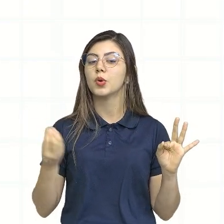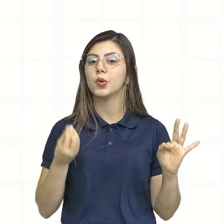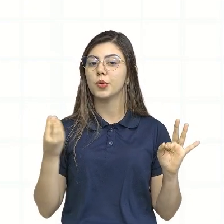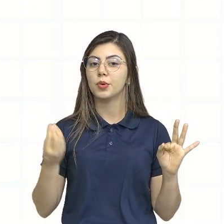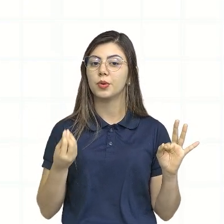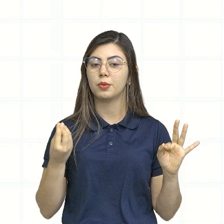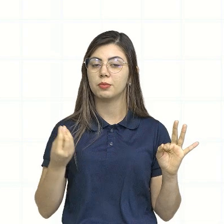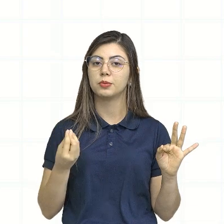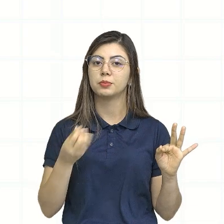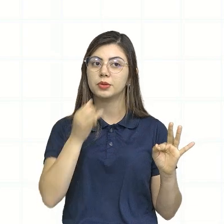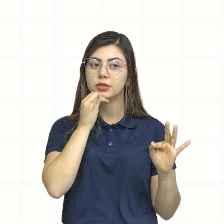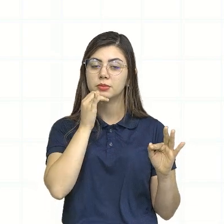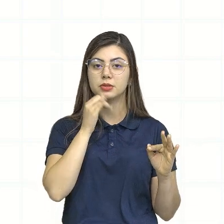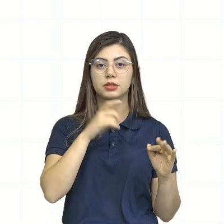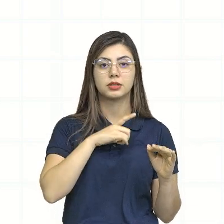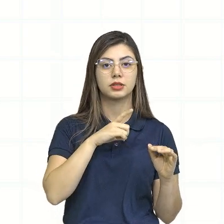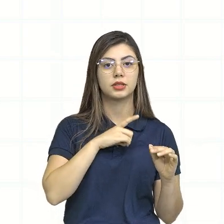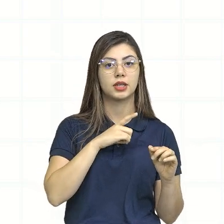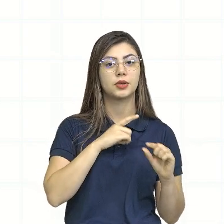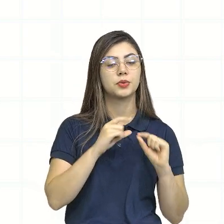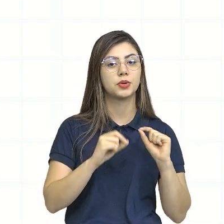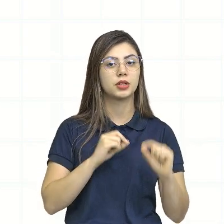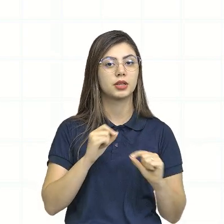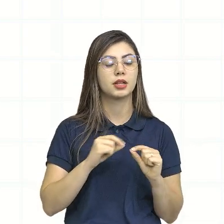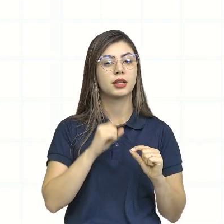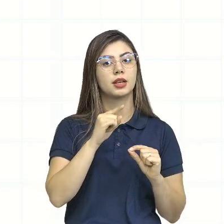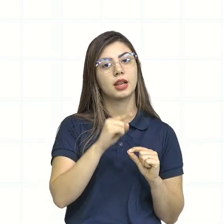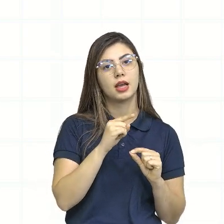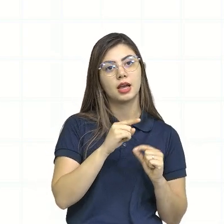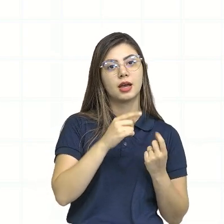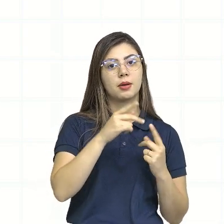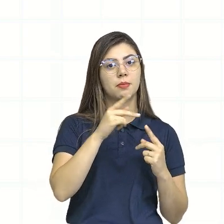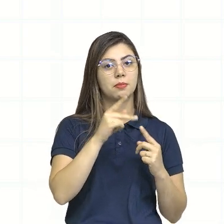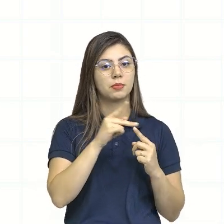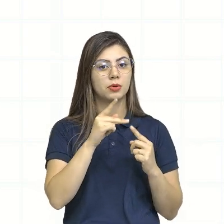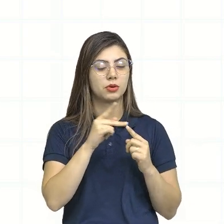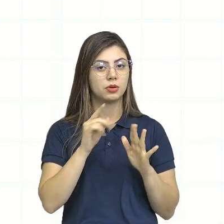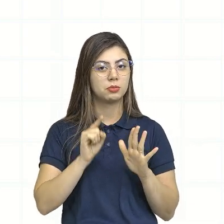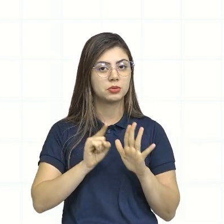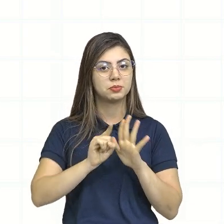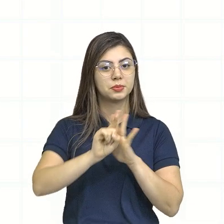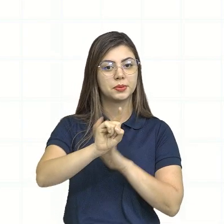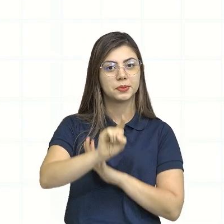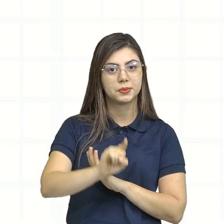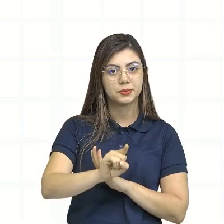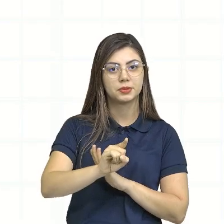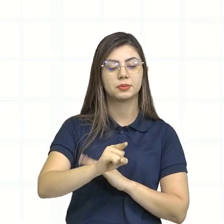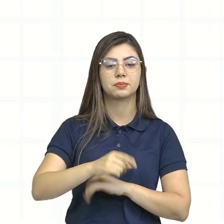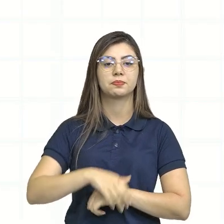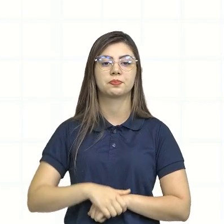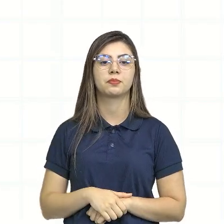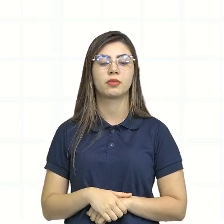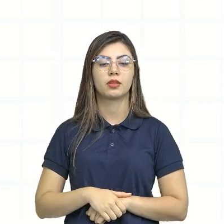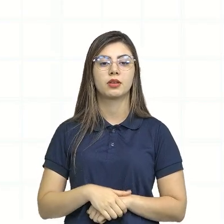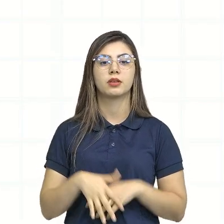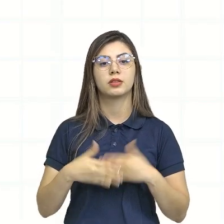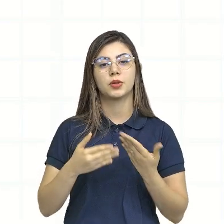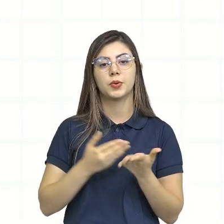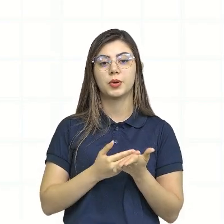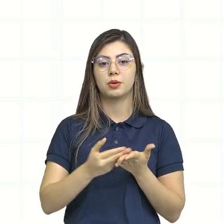pronomes interrogativos, tá? Que eu vou utilizar para fazer perguntas específicas. E eles começam, obviamente, com